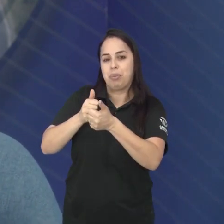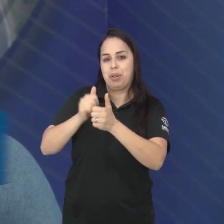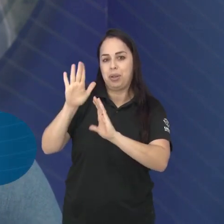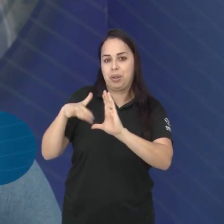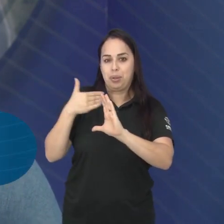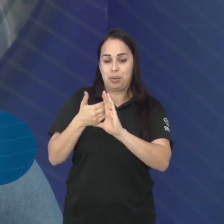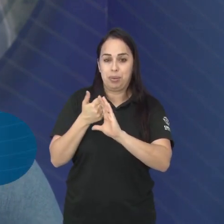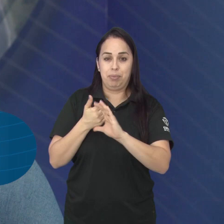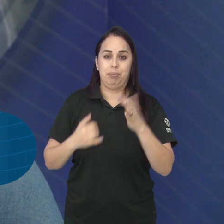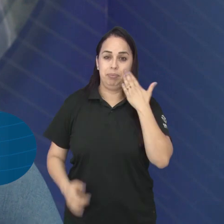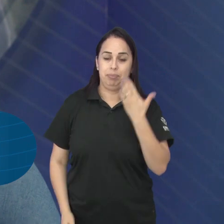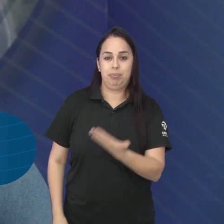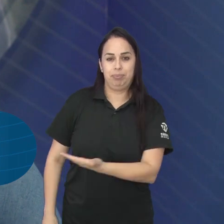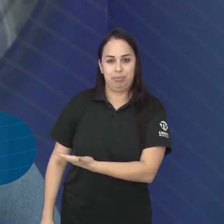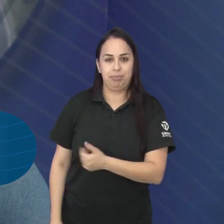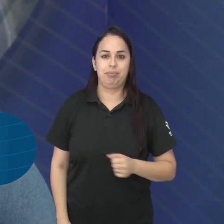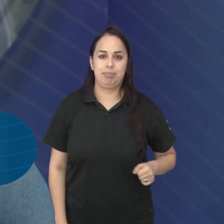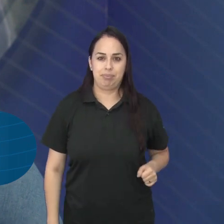nos acompanhar pelo